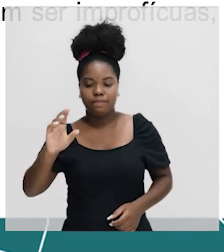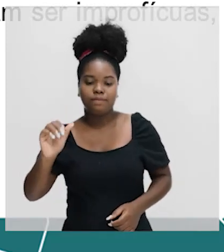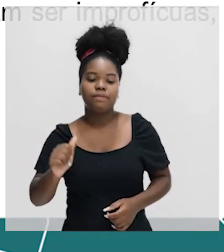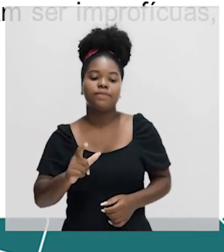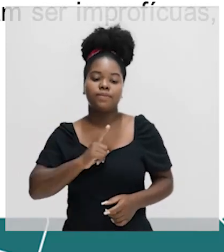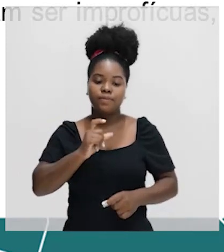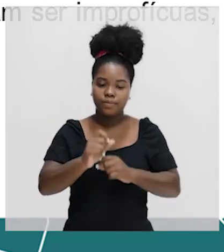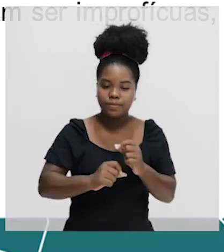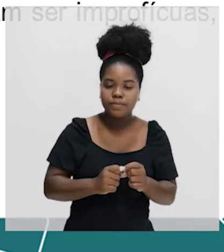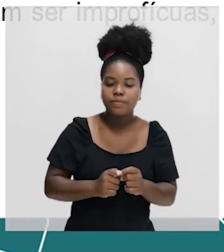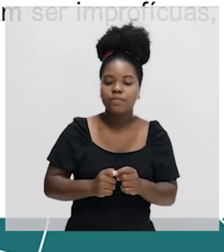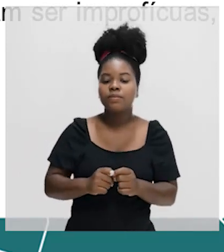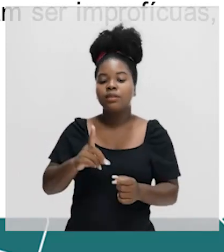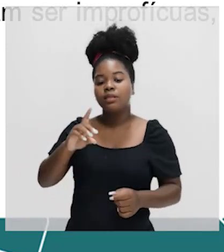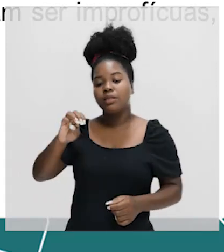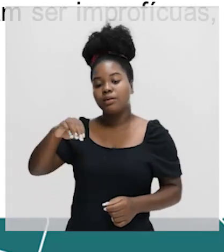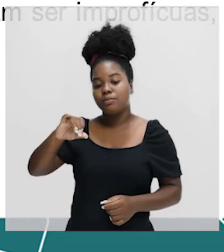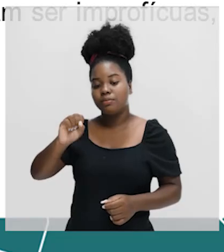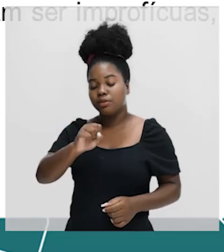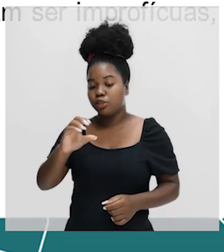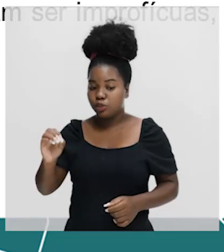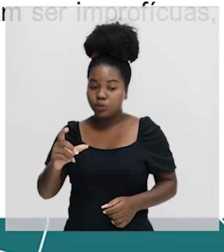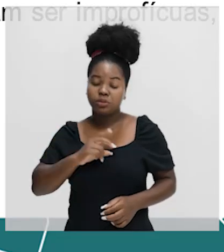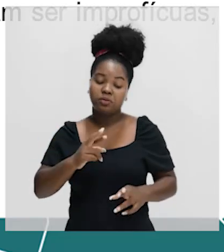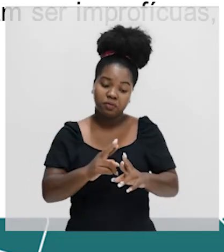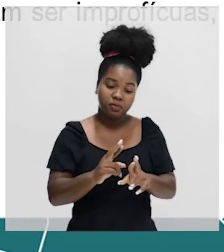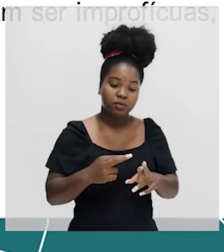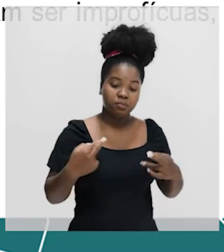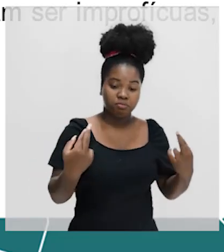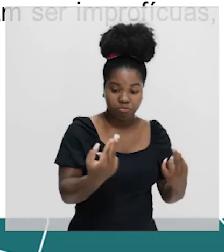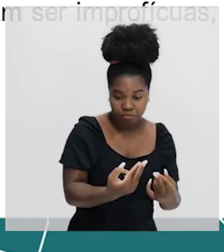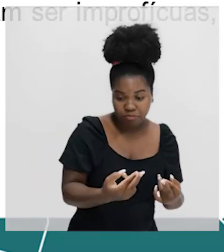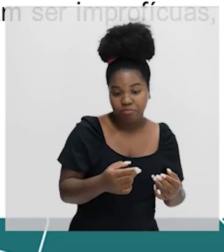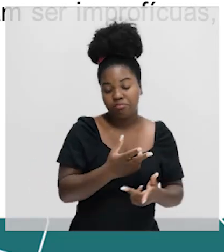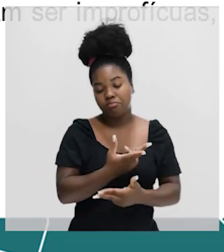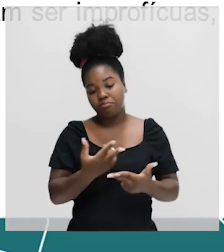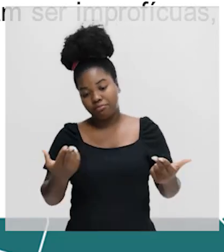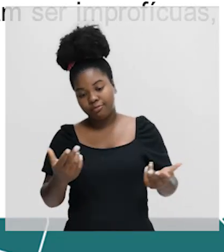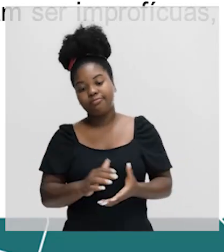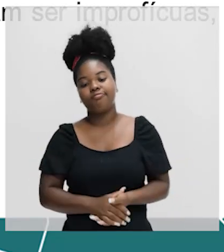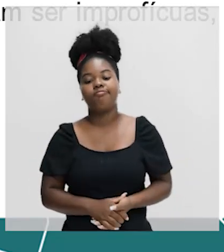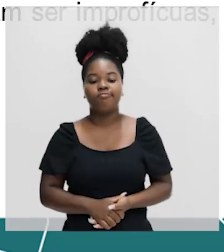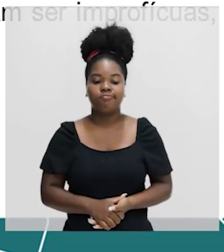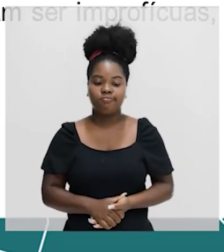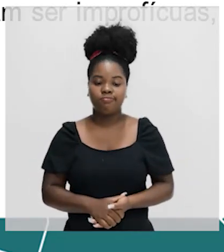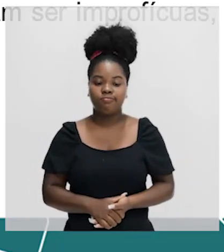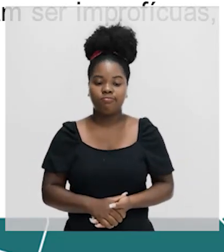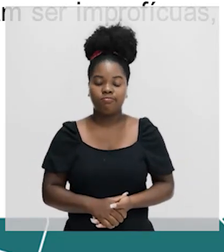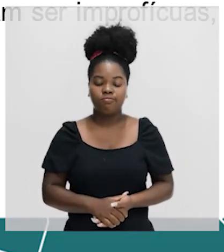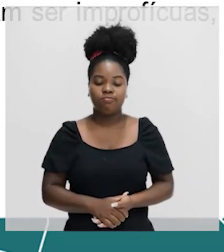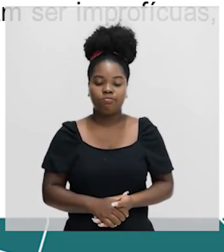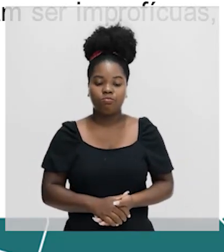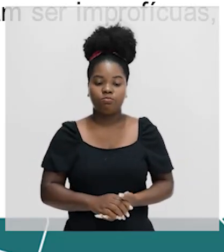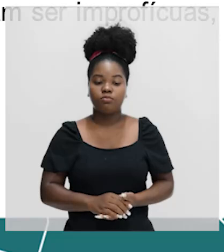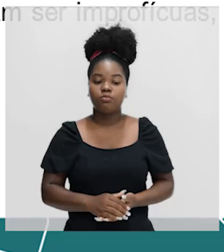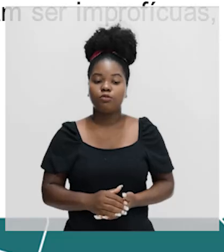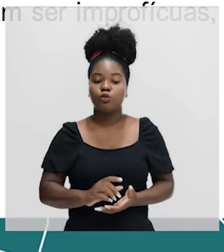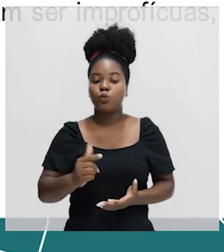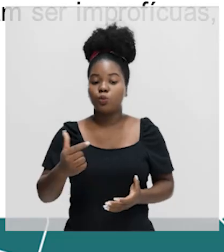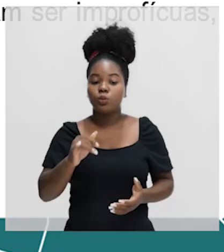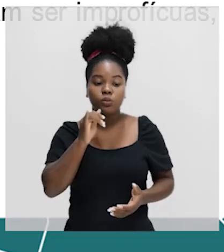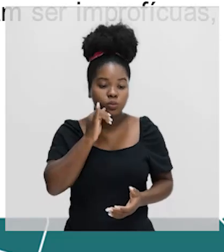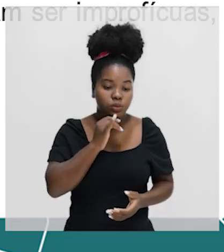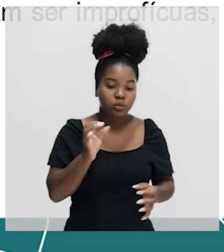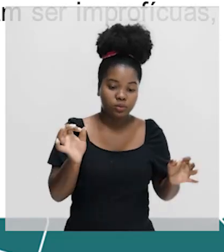de demissões, né? Já tinha feito várias reuniões, não resolveu, então aplicou o protocolo de demissão. Estando acabada